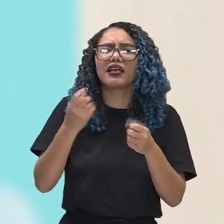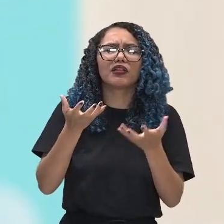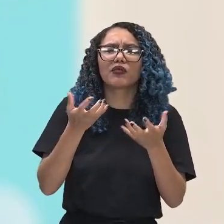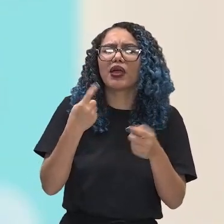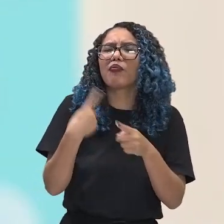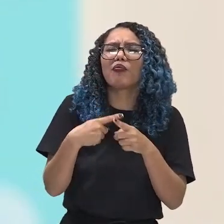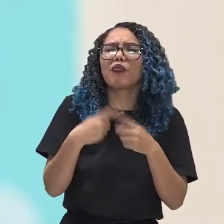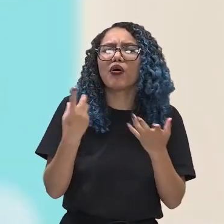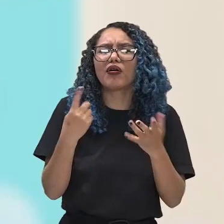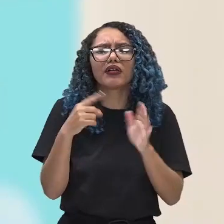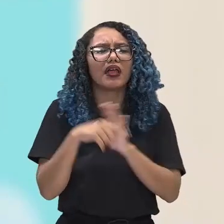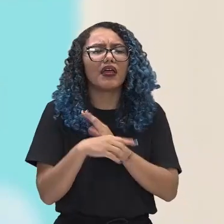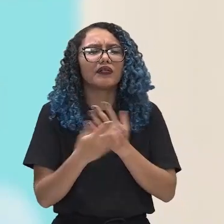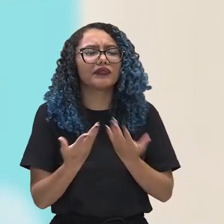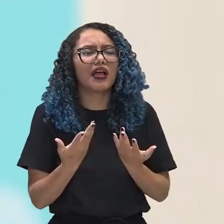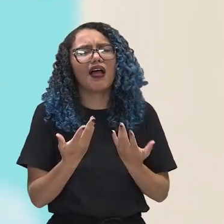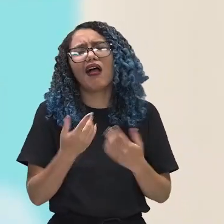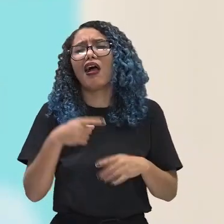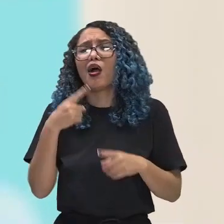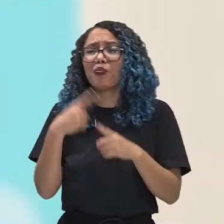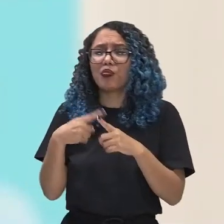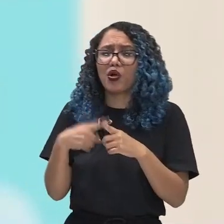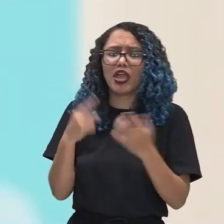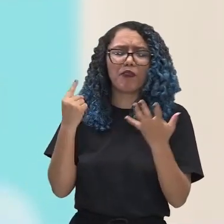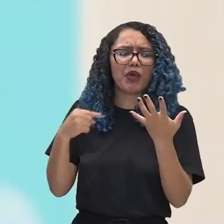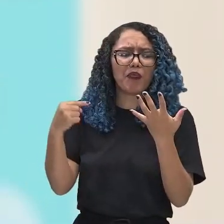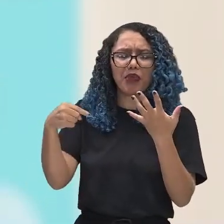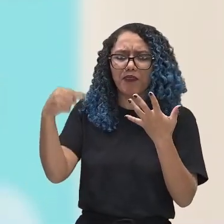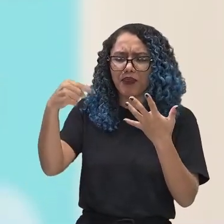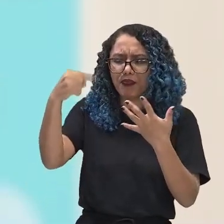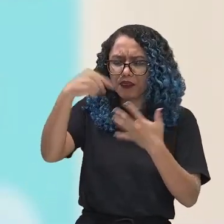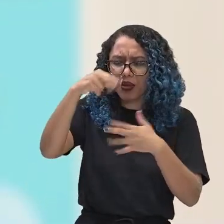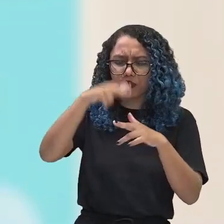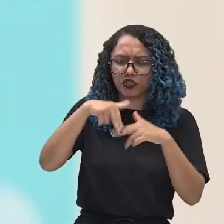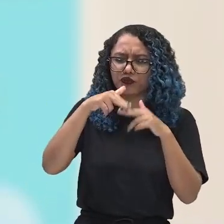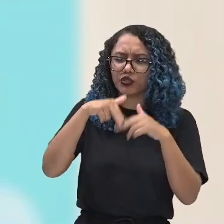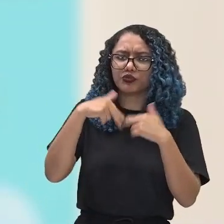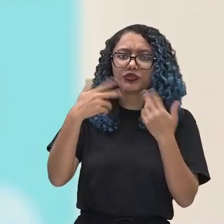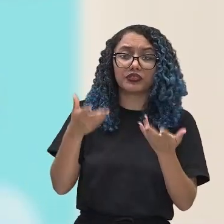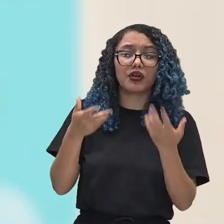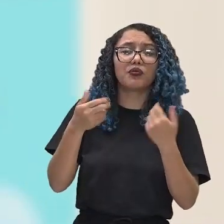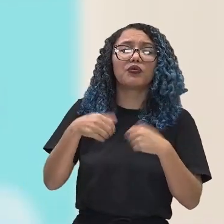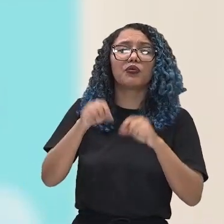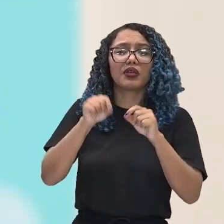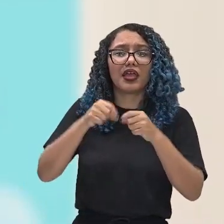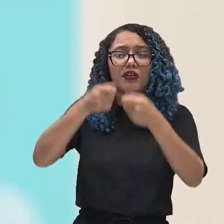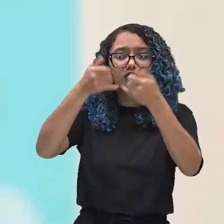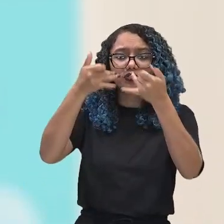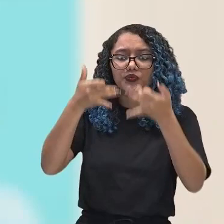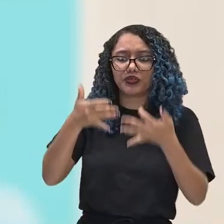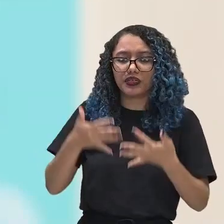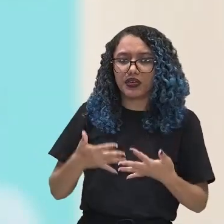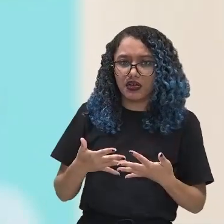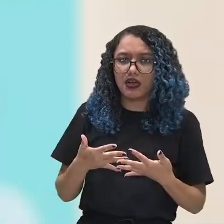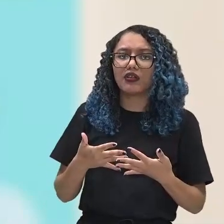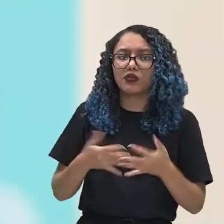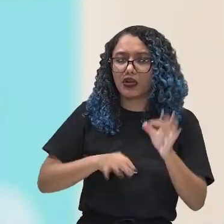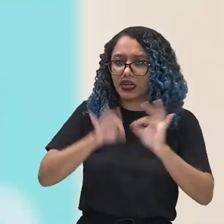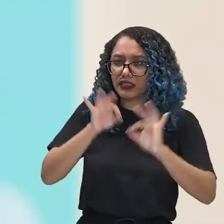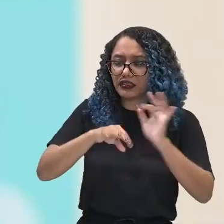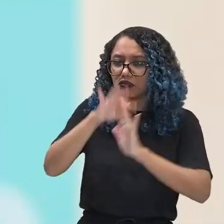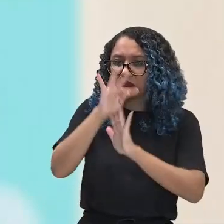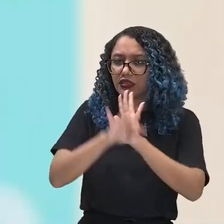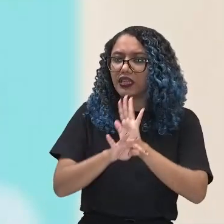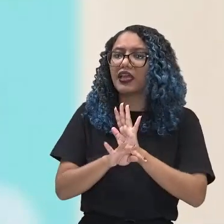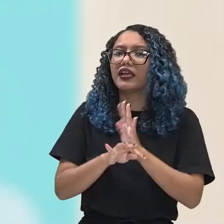faz a pergunta, eu não posso ser eliminado por causa disso, disso, disso. Ou seja, eu estou fazendo um texto para convencer você a votar